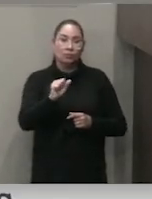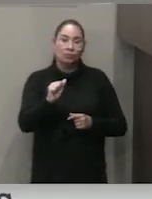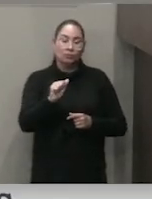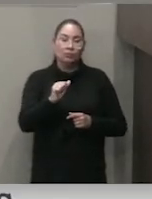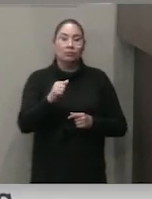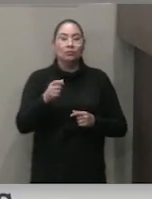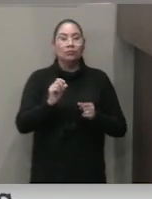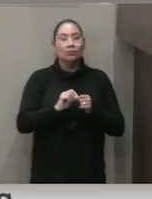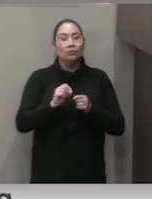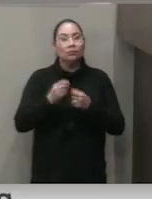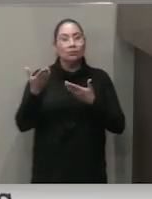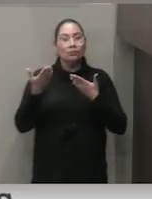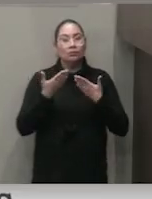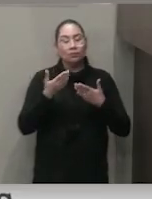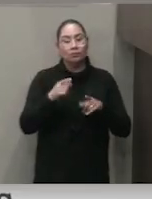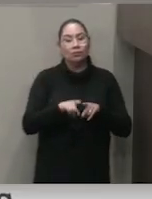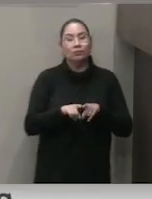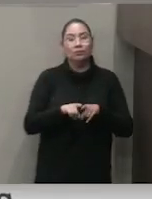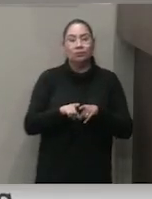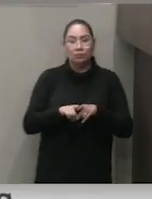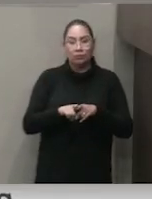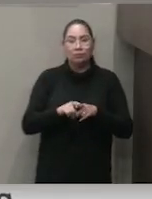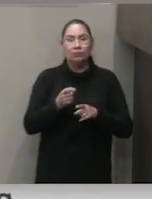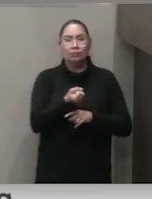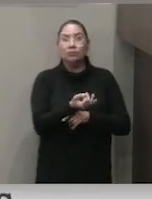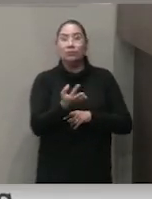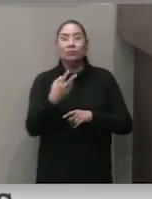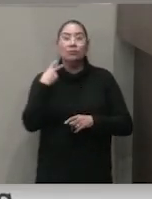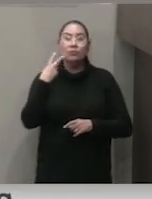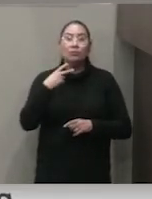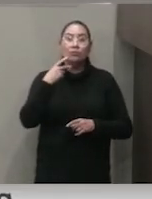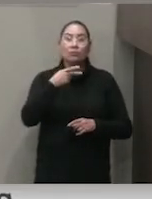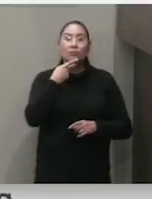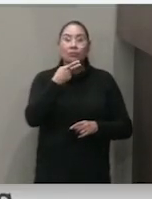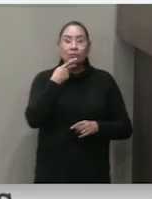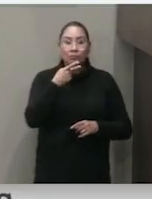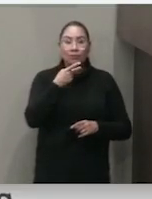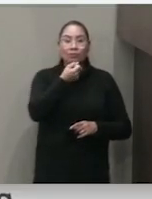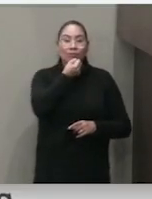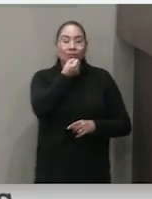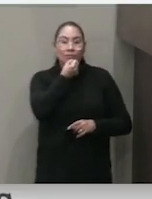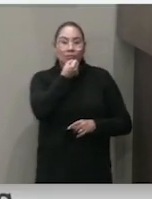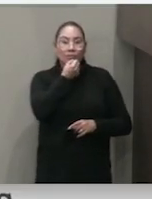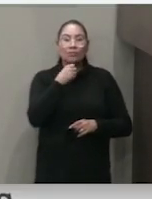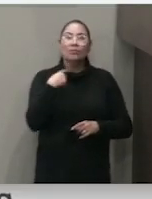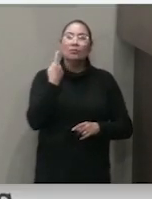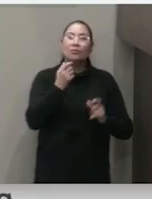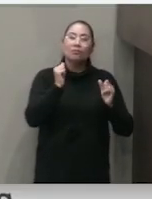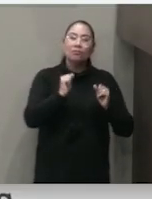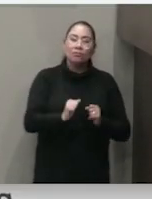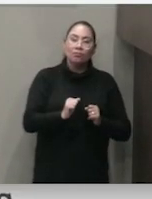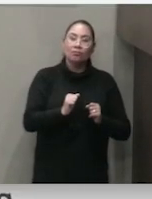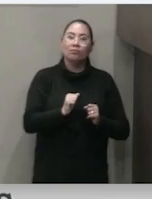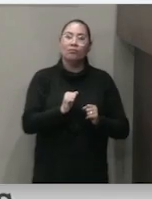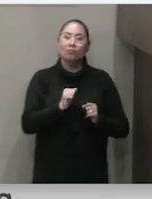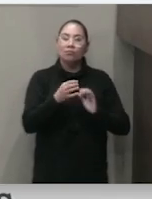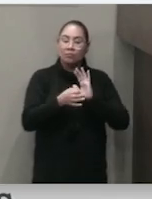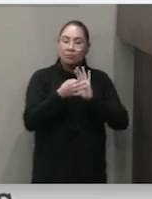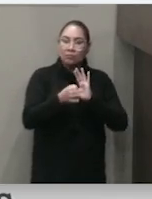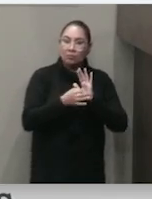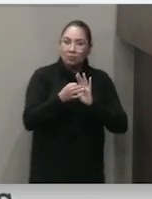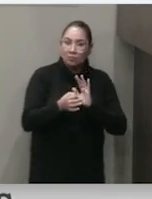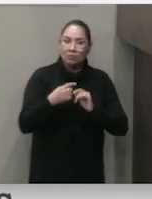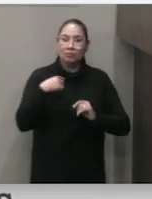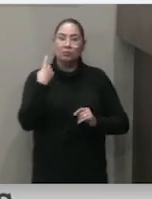fez um convite, também vem convidando vários vereadores aí para falar no microfone aberto, onde a gente pode levar as nossas demandas, falar sobre as